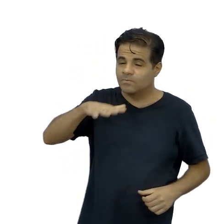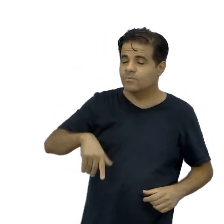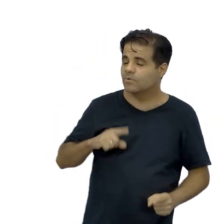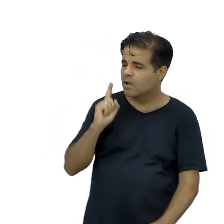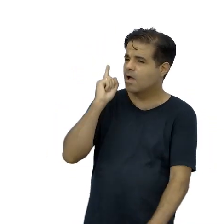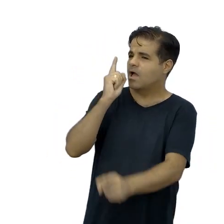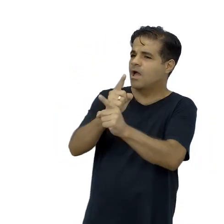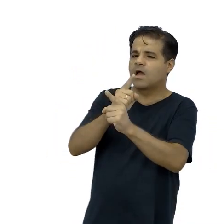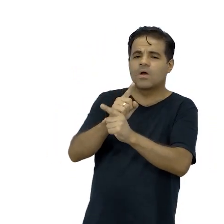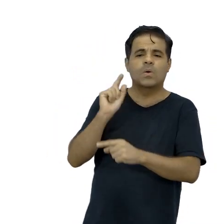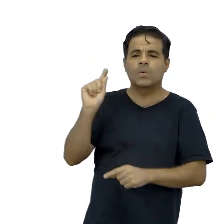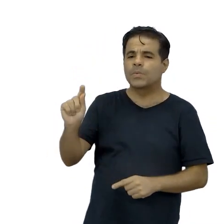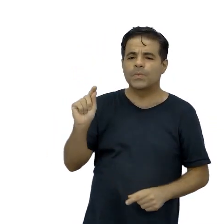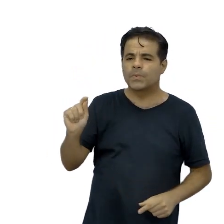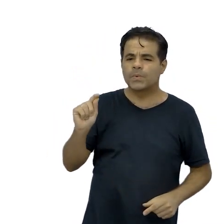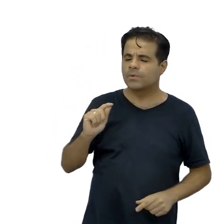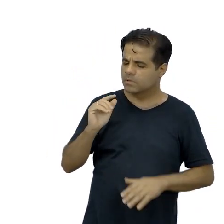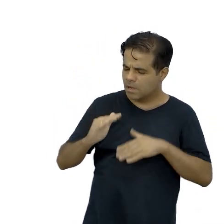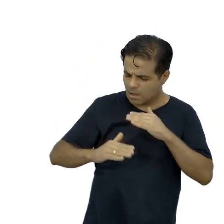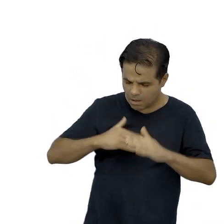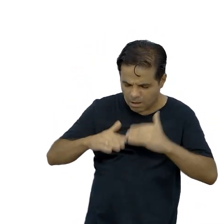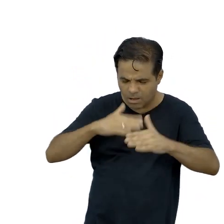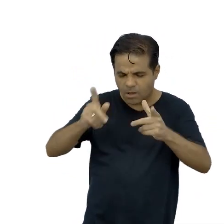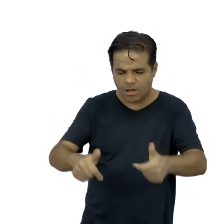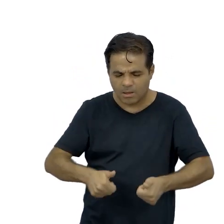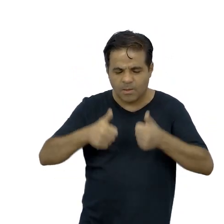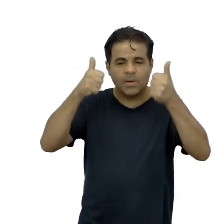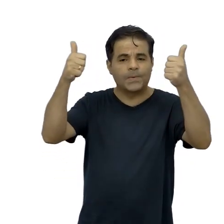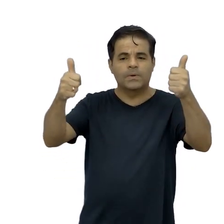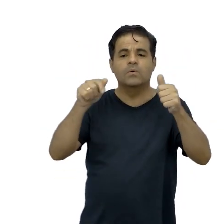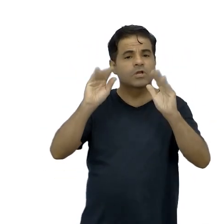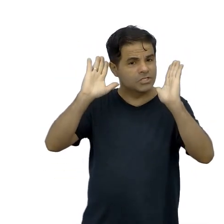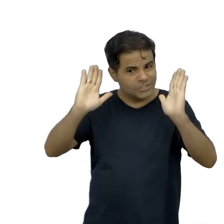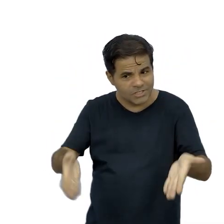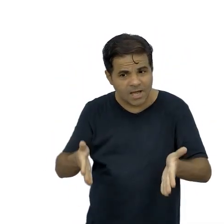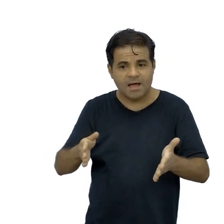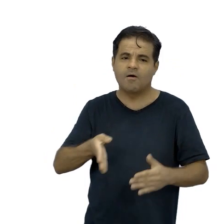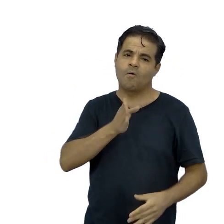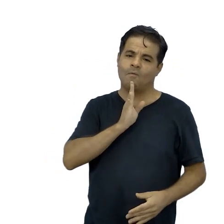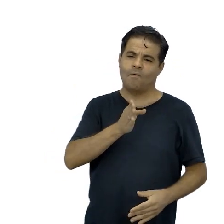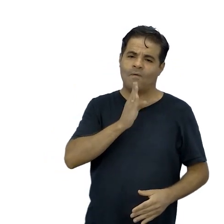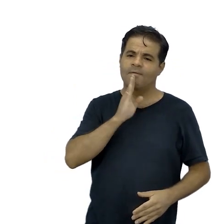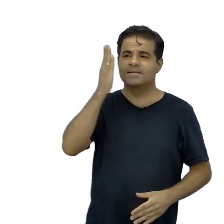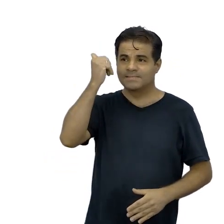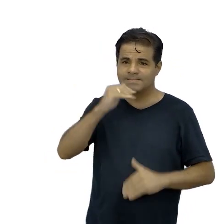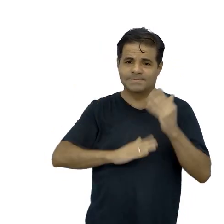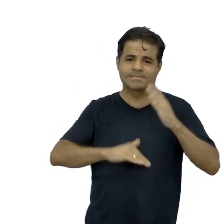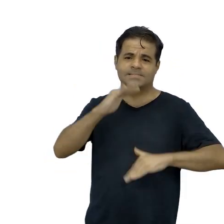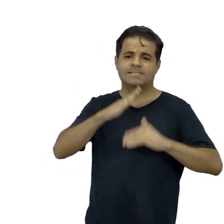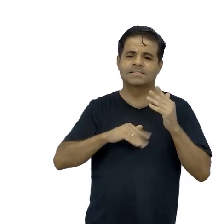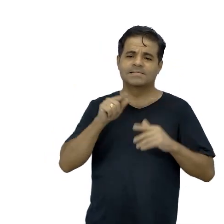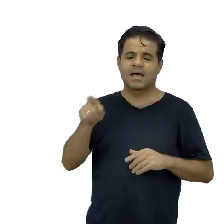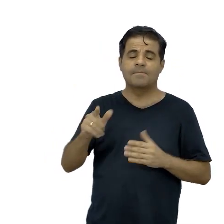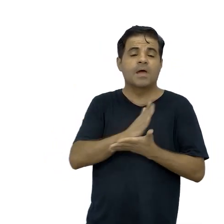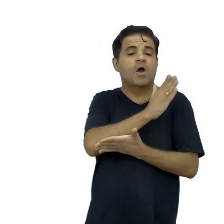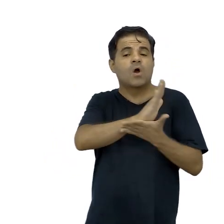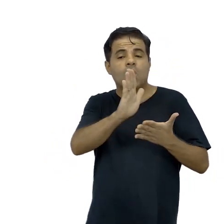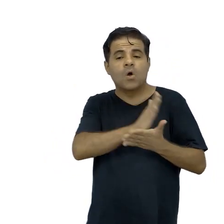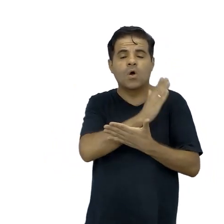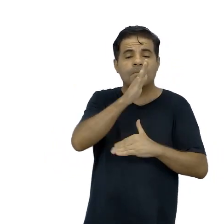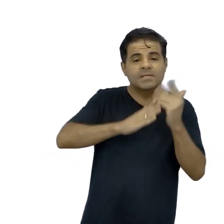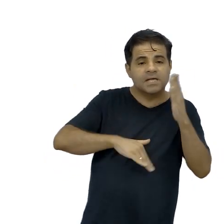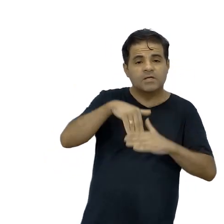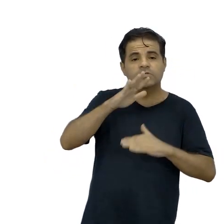descubra a sua ou desenvolva melhor as que ele já tem. Então, algumas